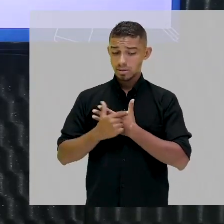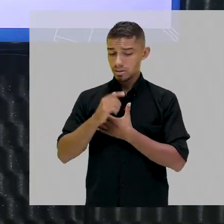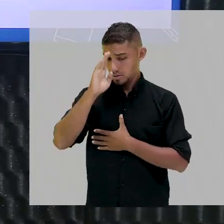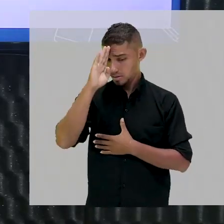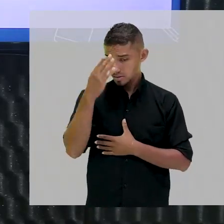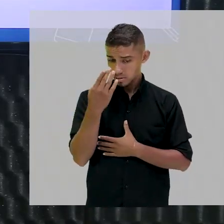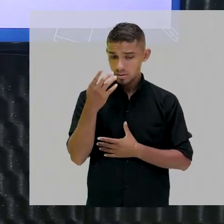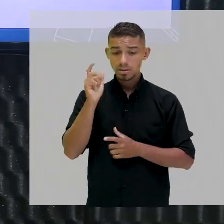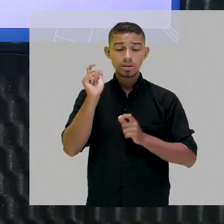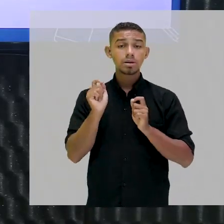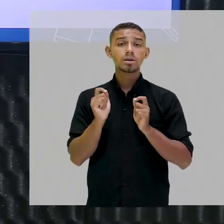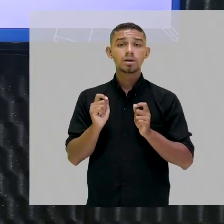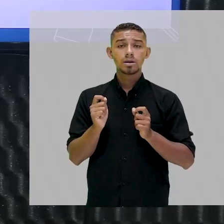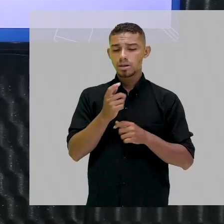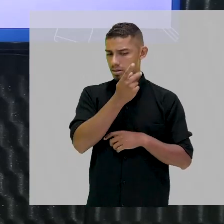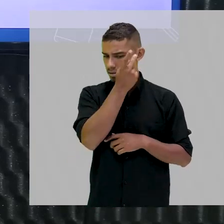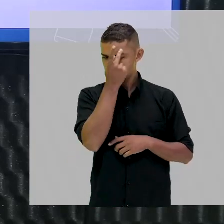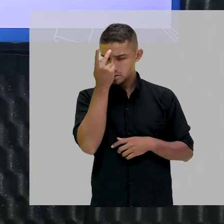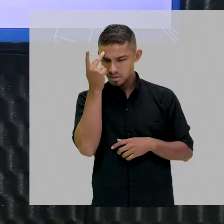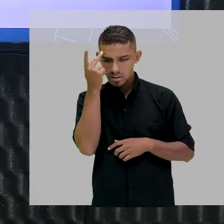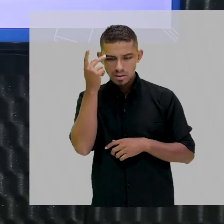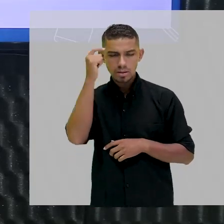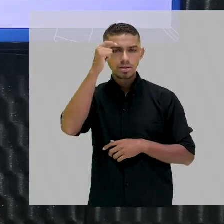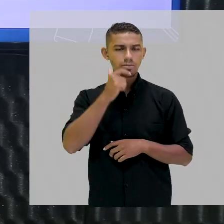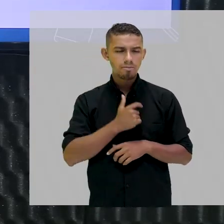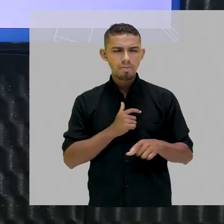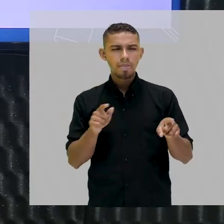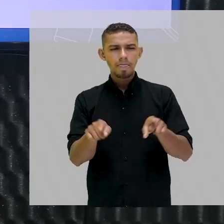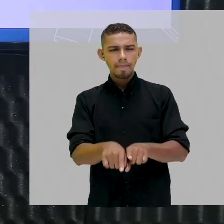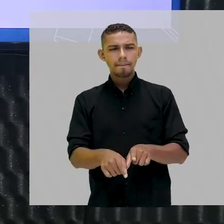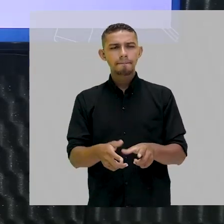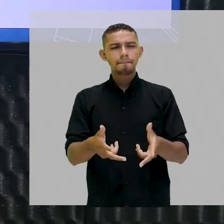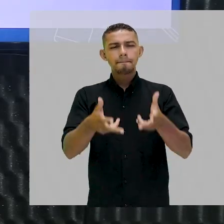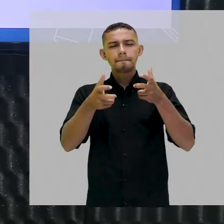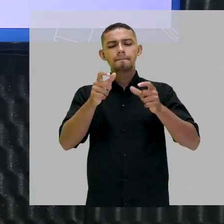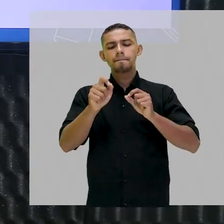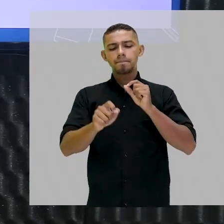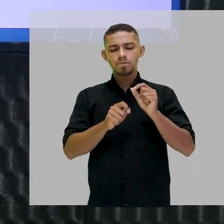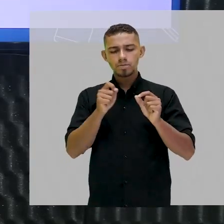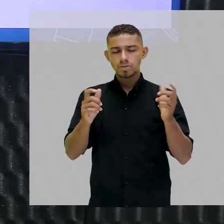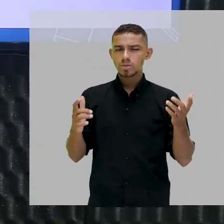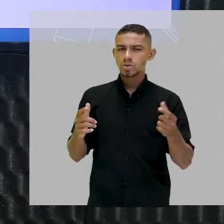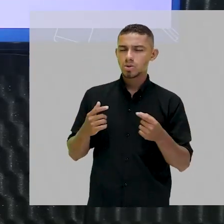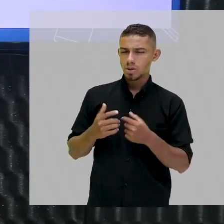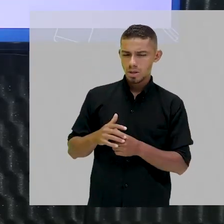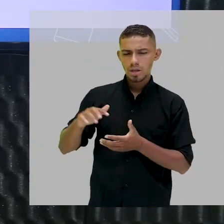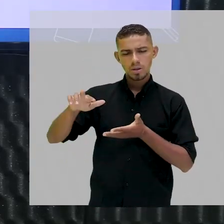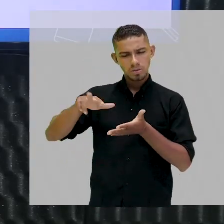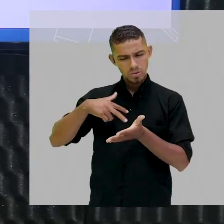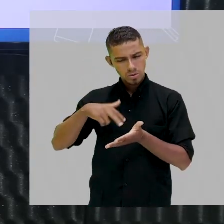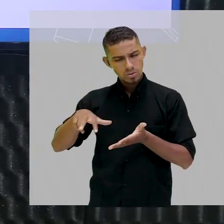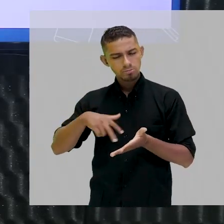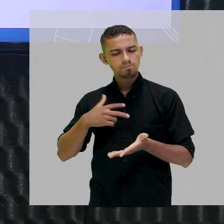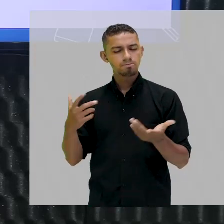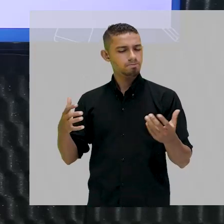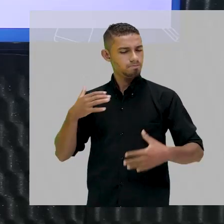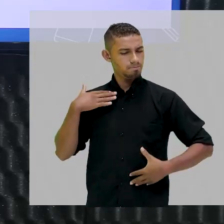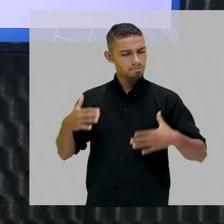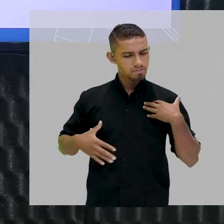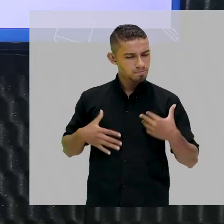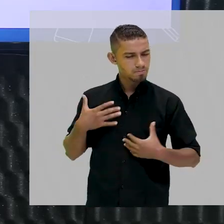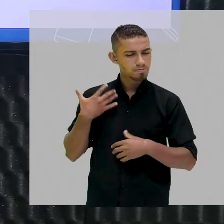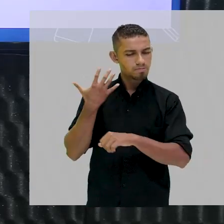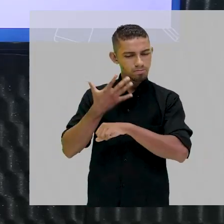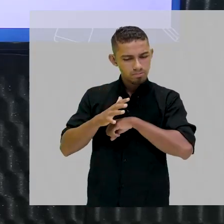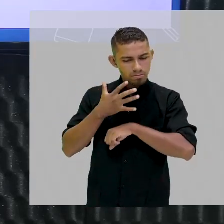é fazer com que os indivíduos eles tenham uma certa criticidade, eles dancem, existe a questão